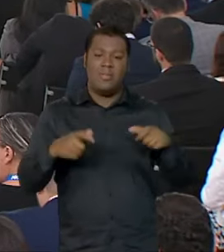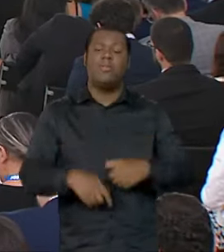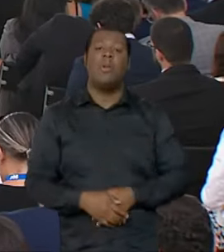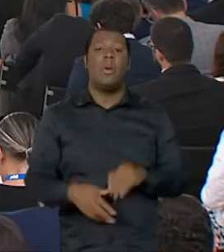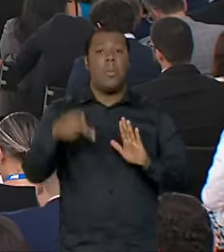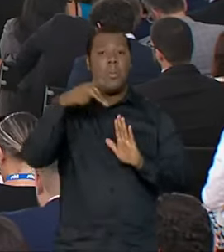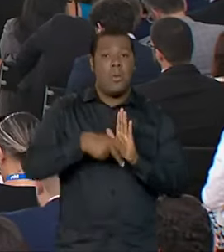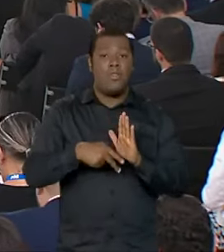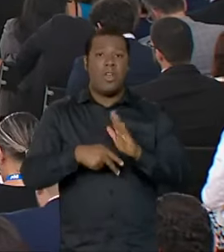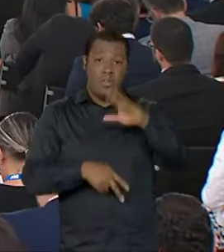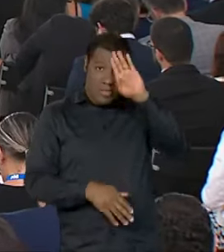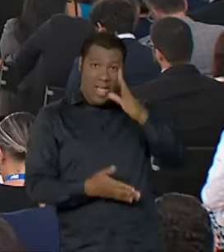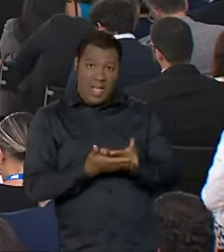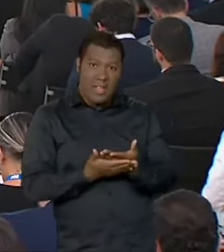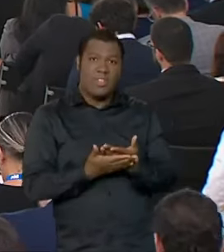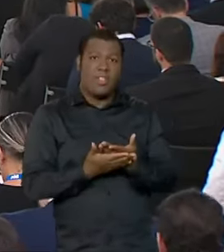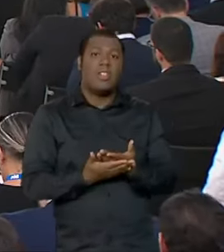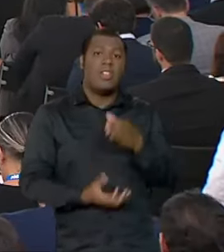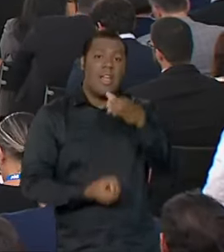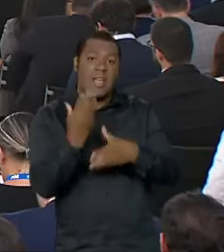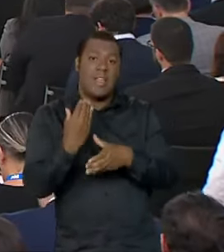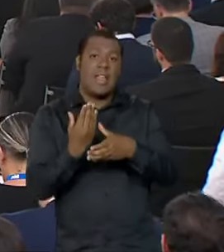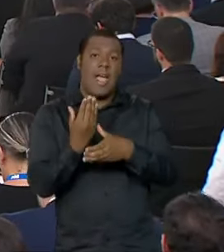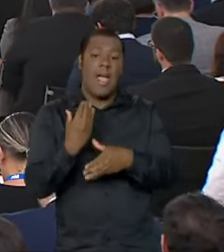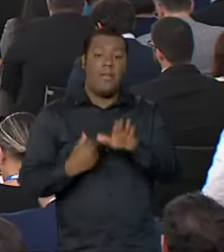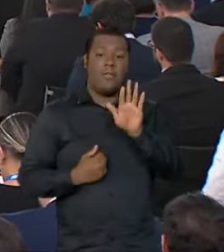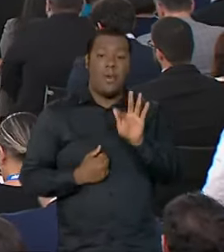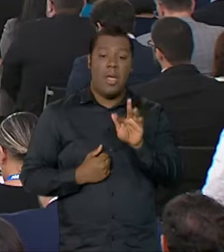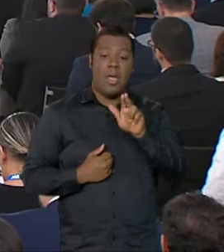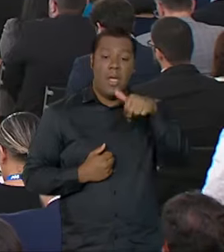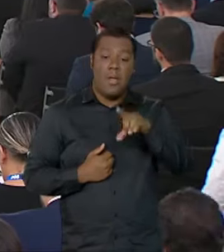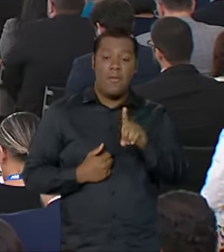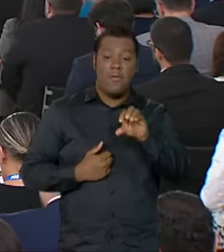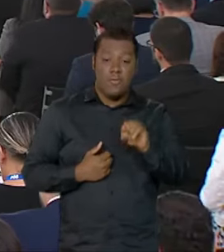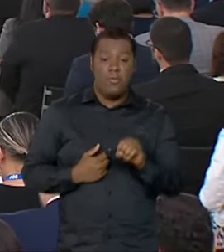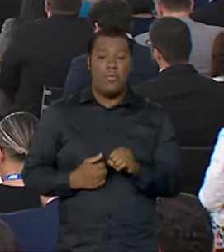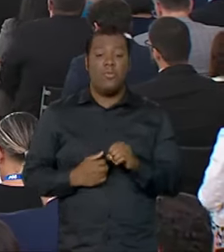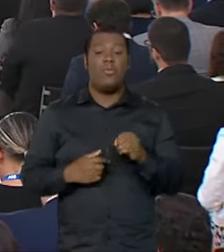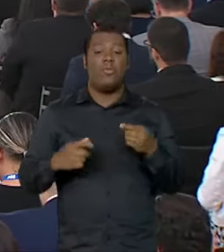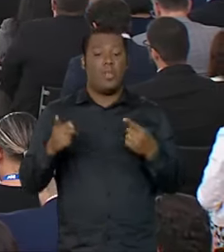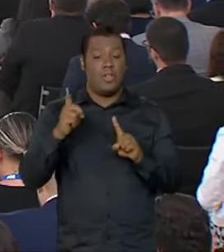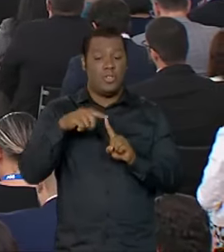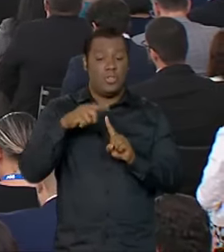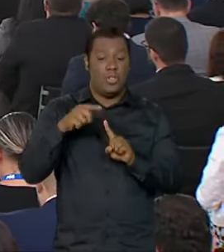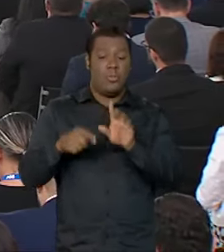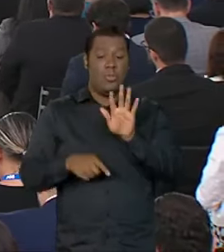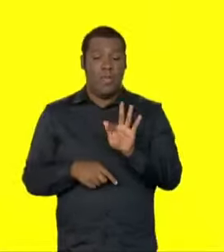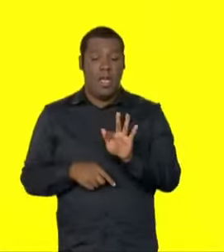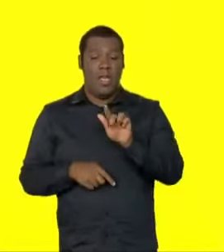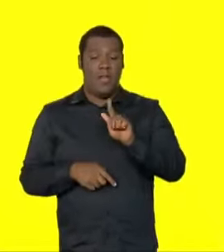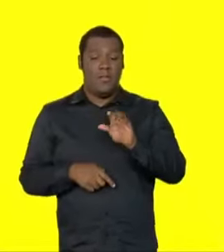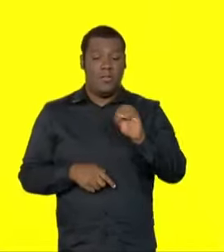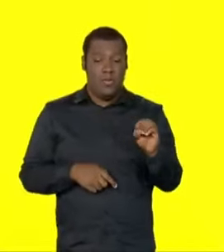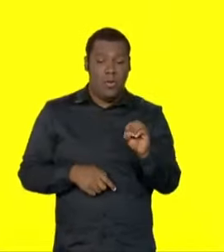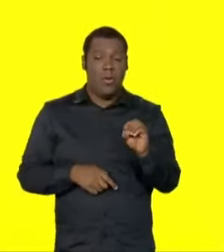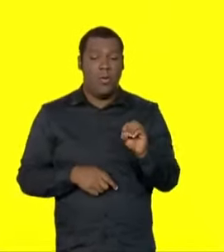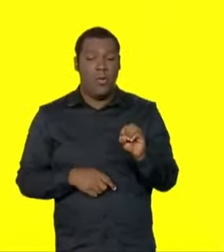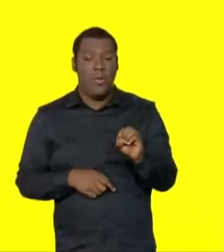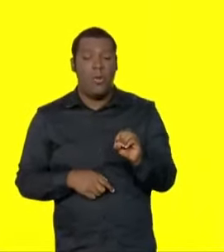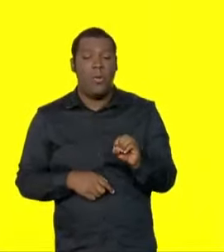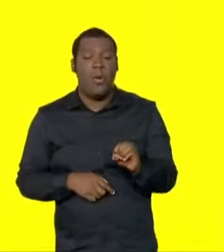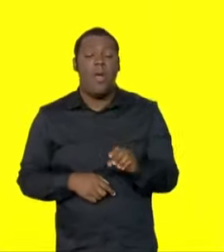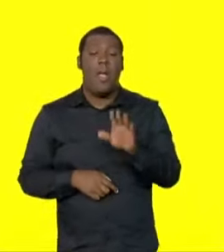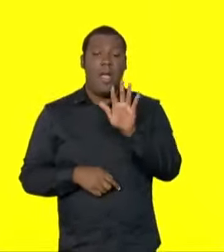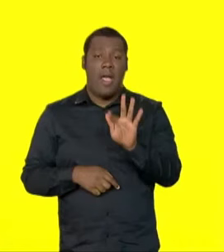cria no Fundo Garantidor de Operações FGO, o Fundo Garantidor Acredita, cria dentro